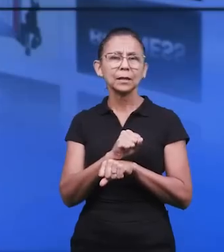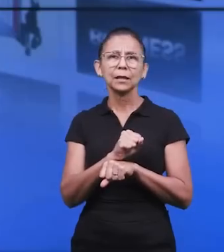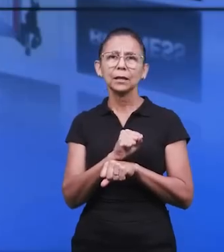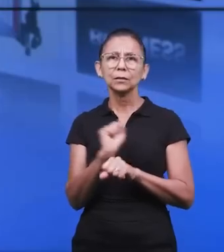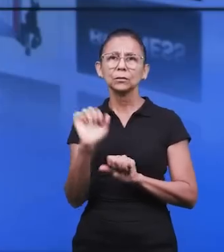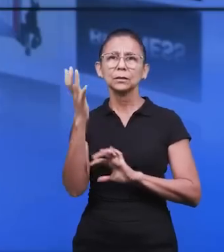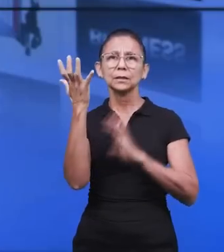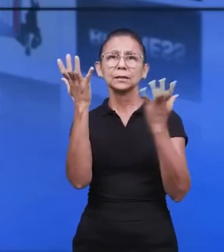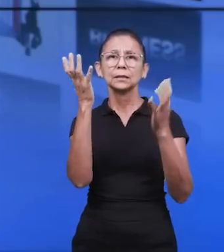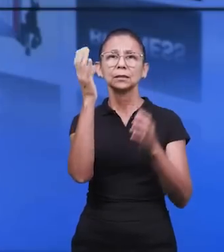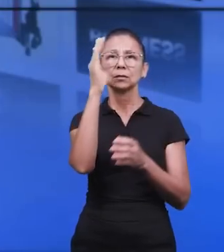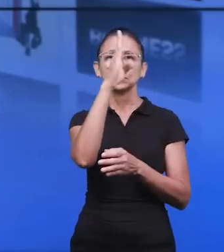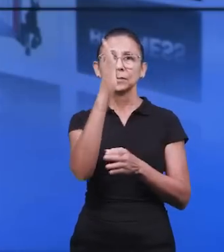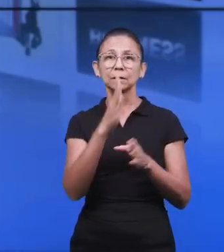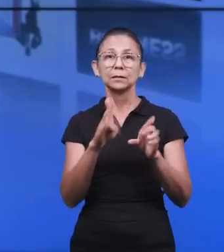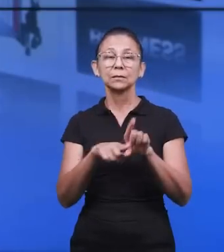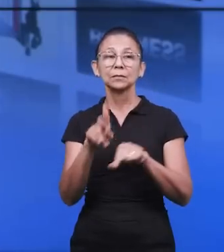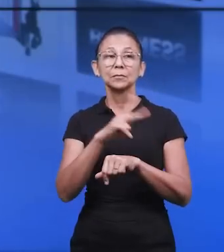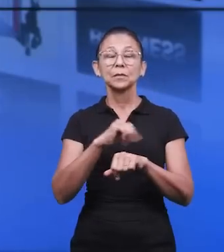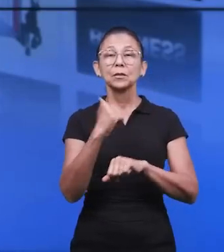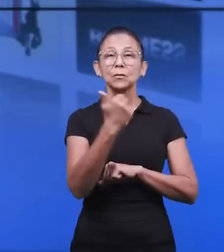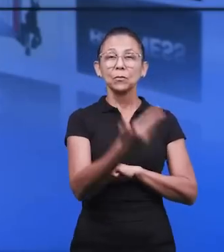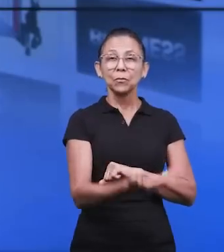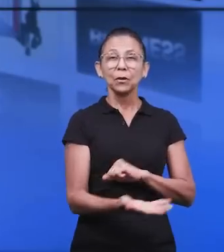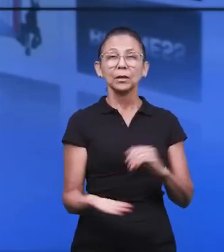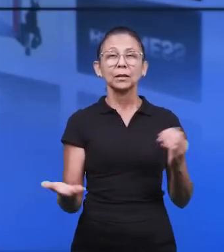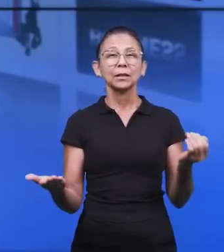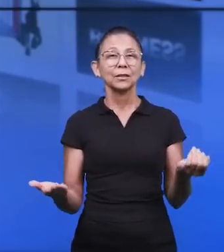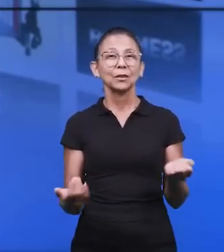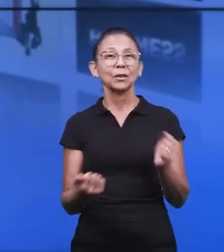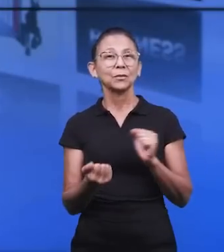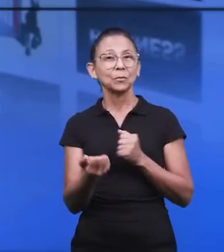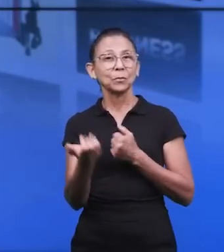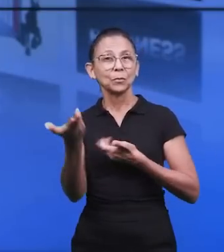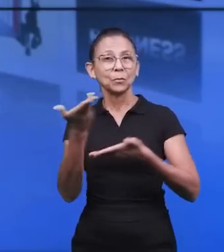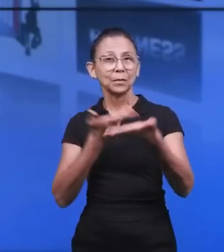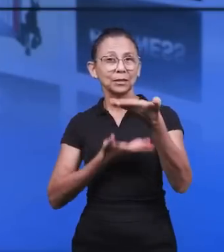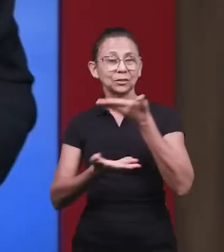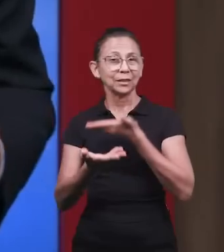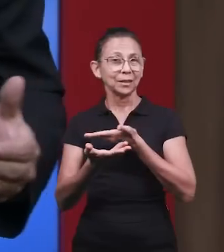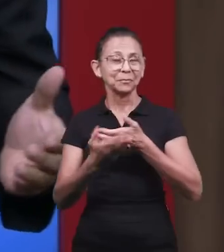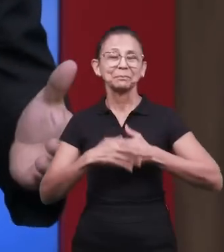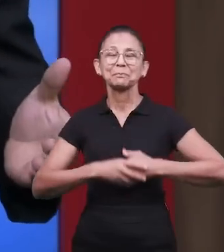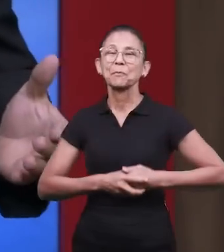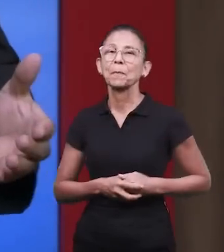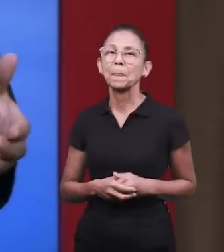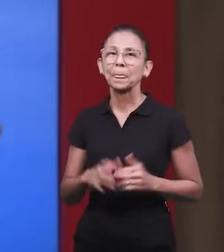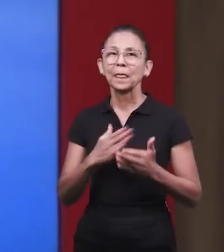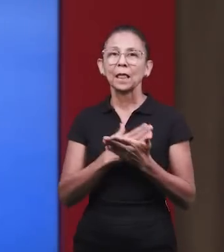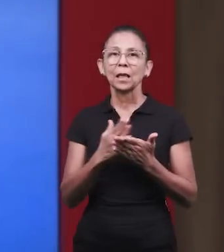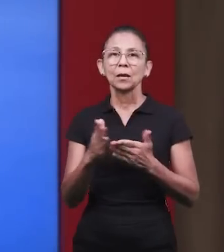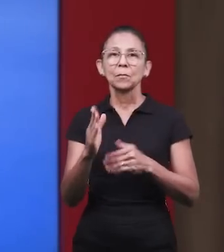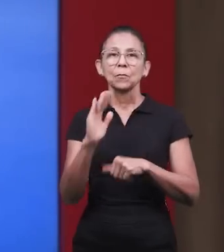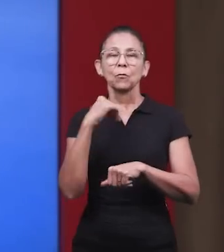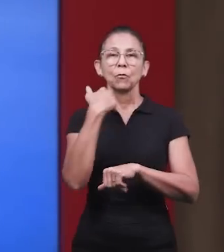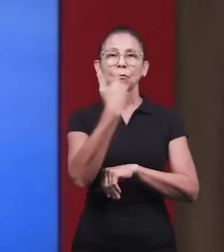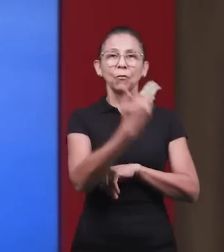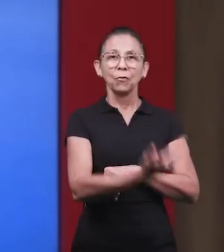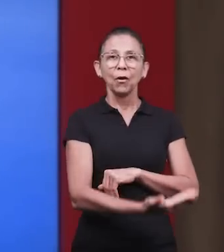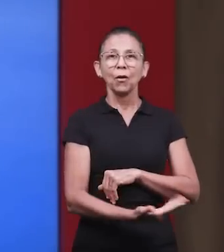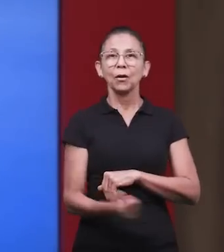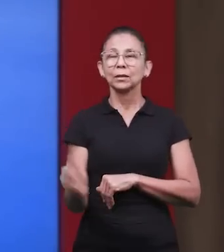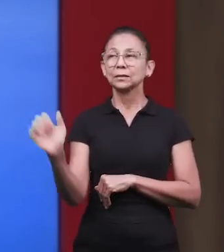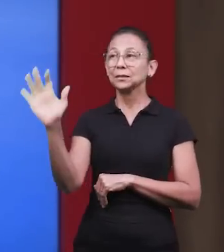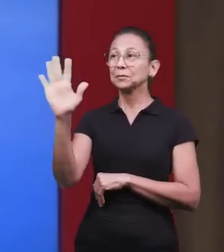e até do exterior. E vamos compartilhar com você agora. Começamos pelo exterior com